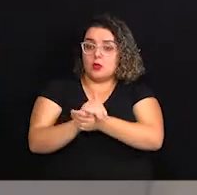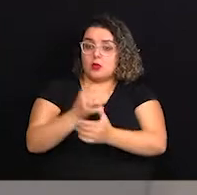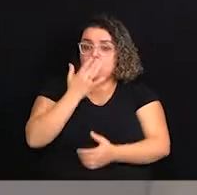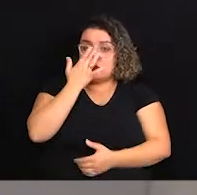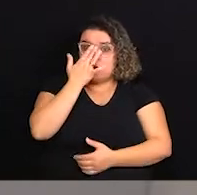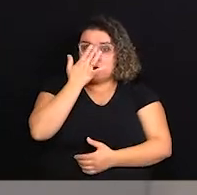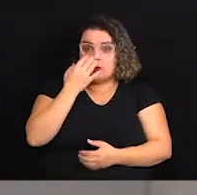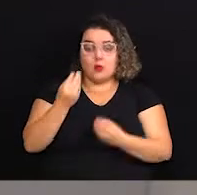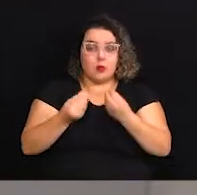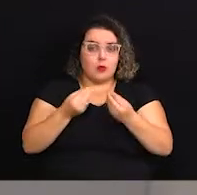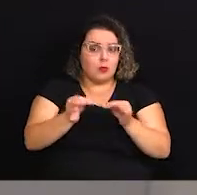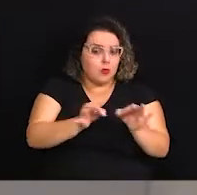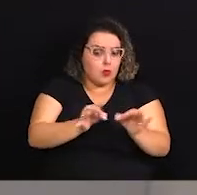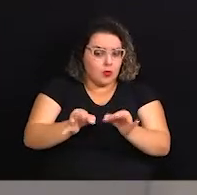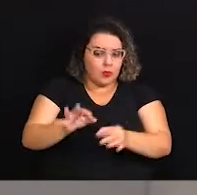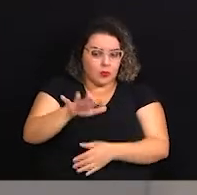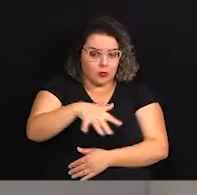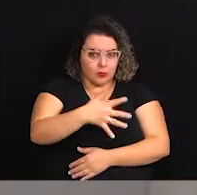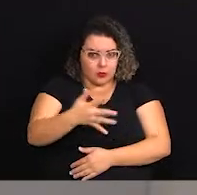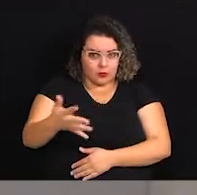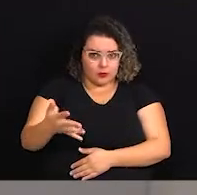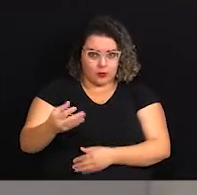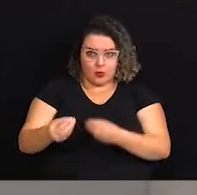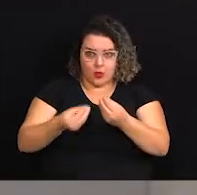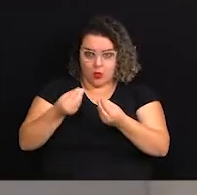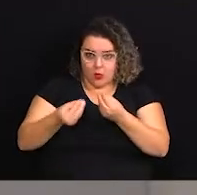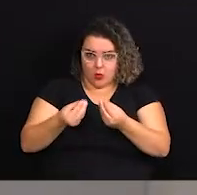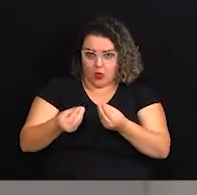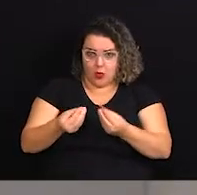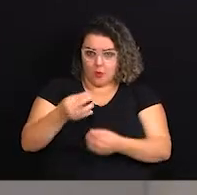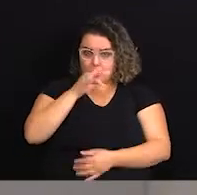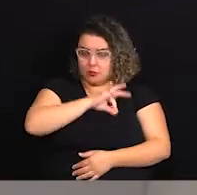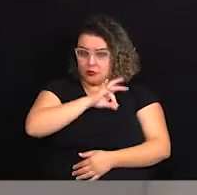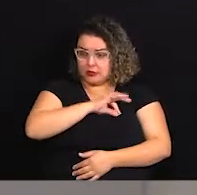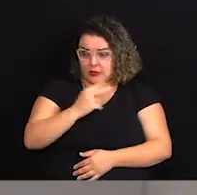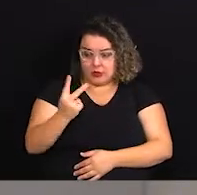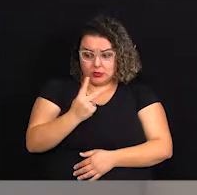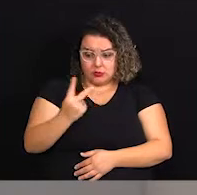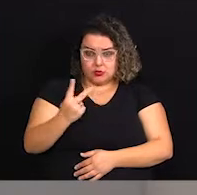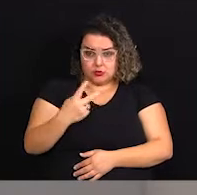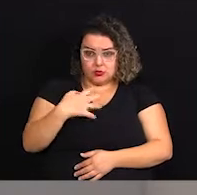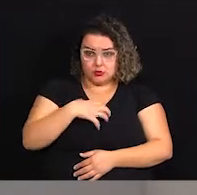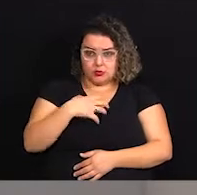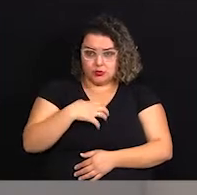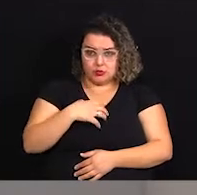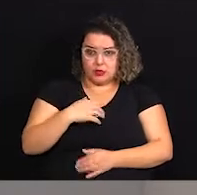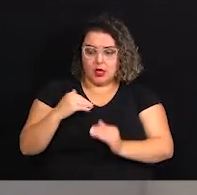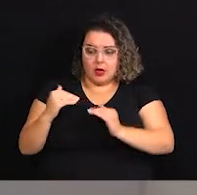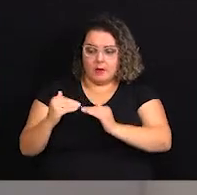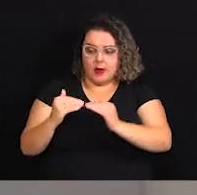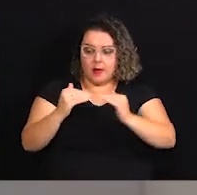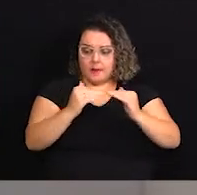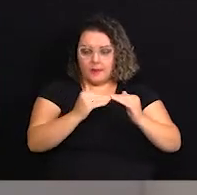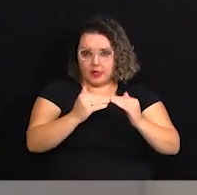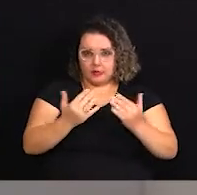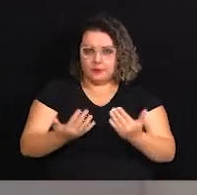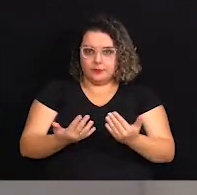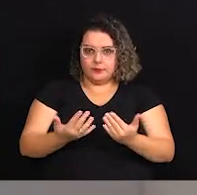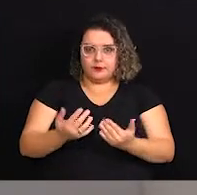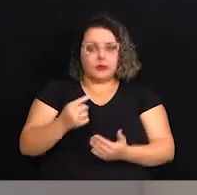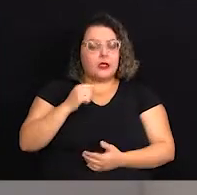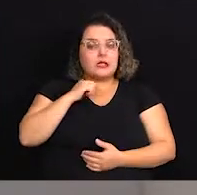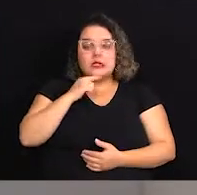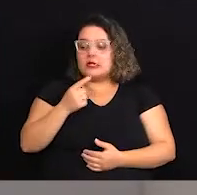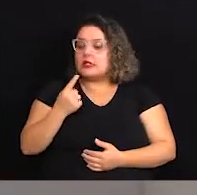como organizar essa planilha, como organizar o salário ali dos dois de uma forma proporcional para que ninguém fique